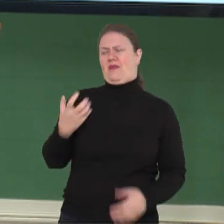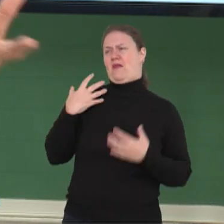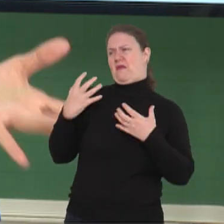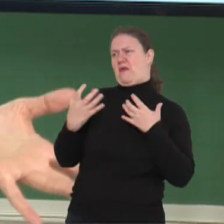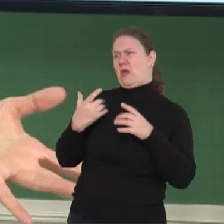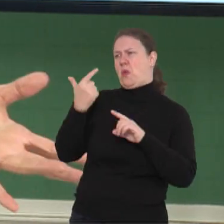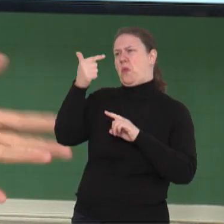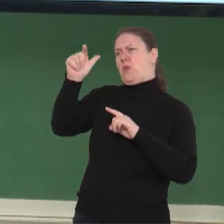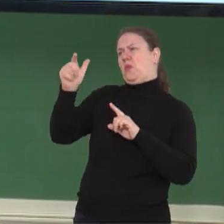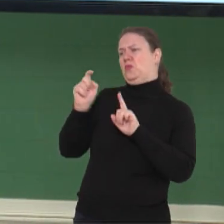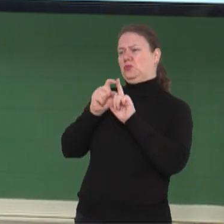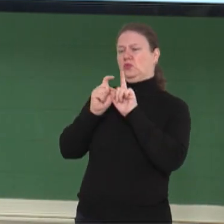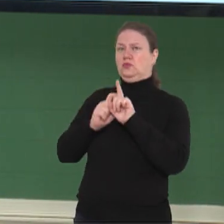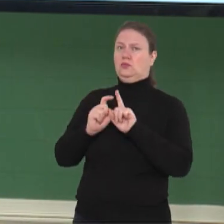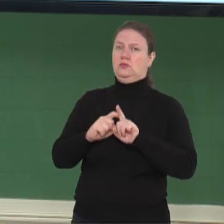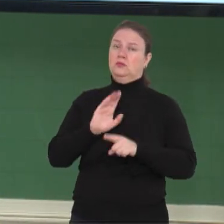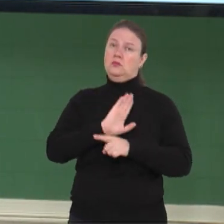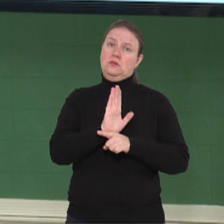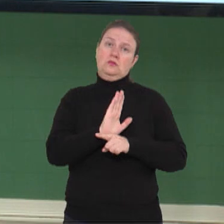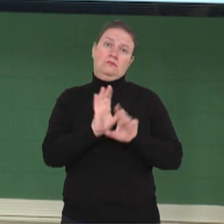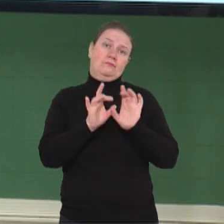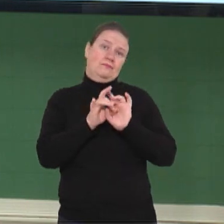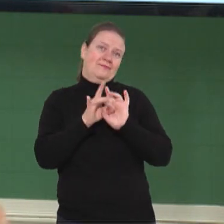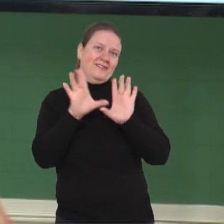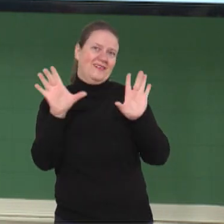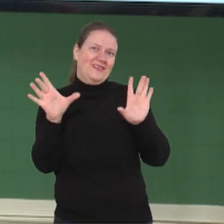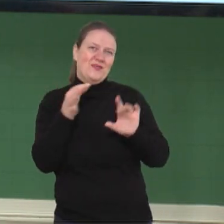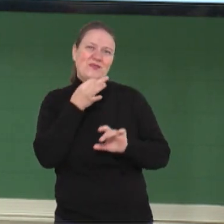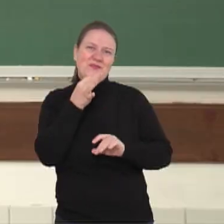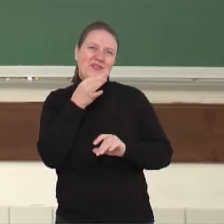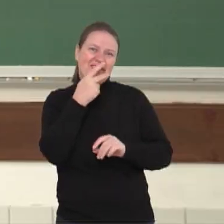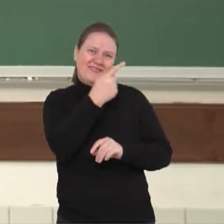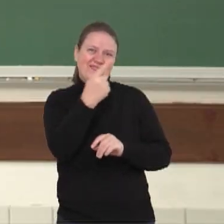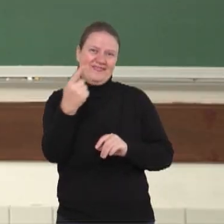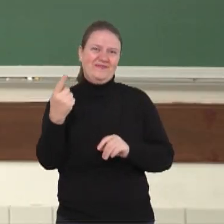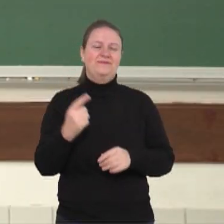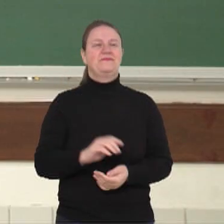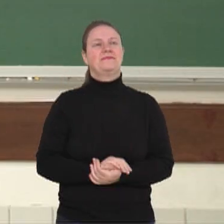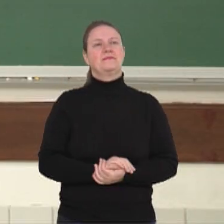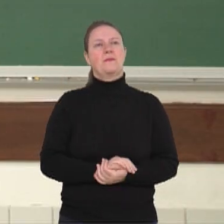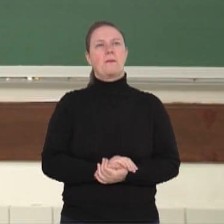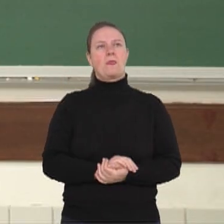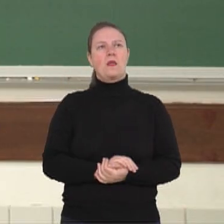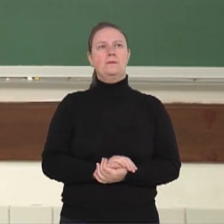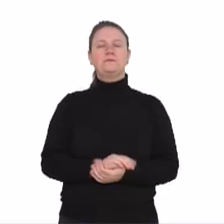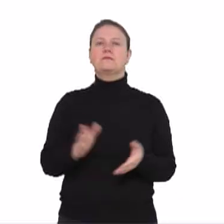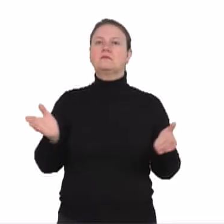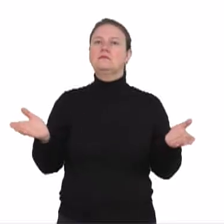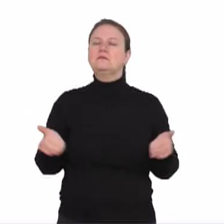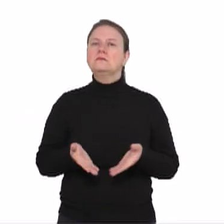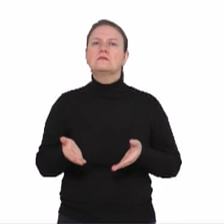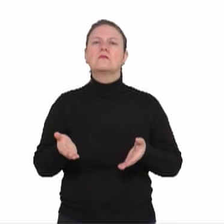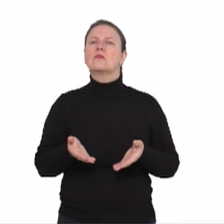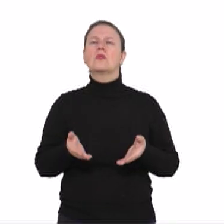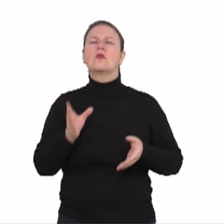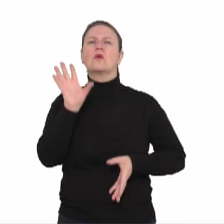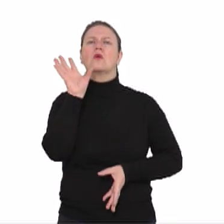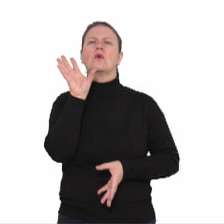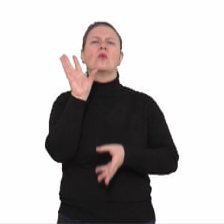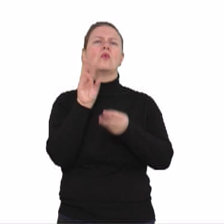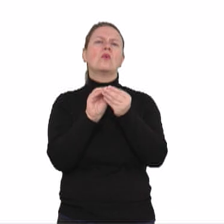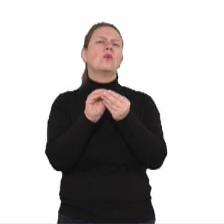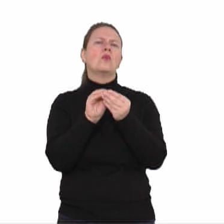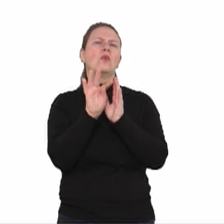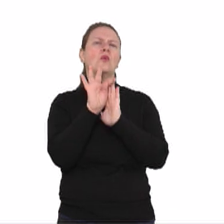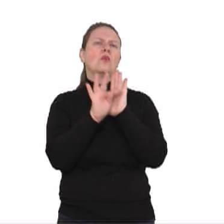por causa disso ou daquilo, né? Então, tudo bem, é a sua justificativa. Vamos lá, continuando. Que é a resenha, então, dentro